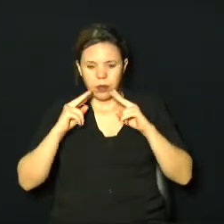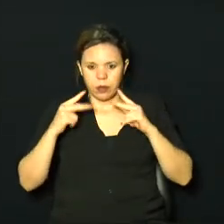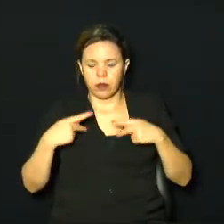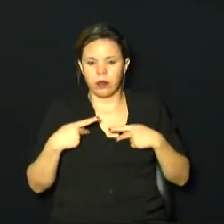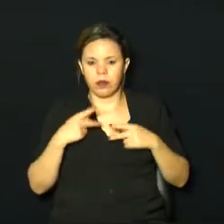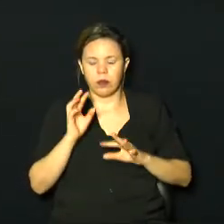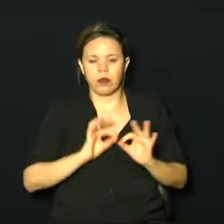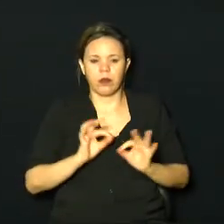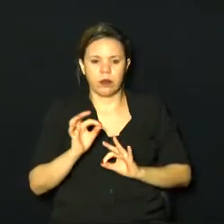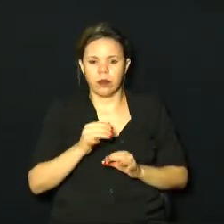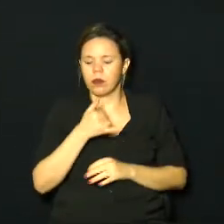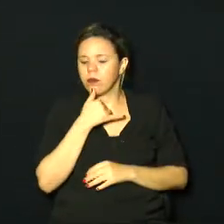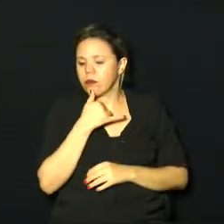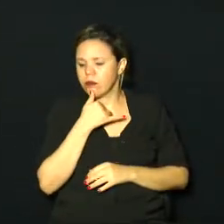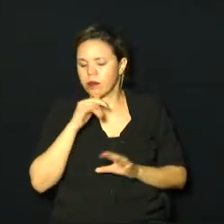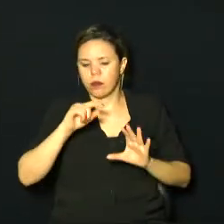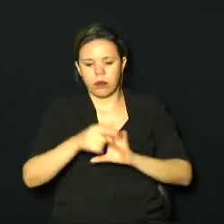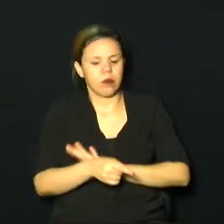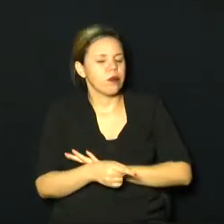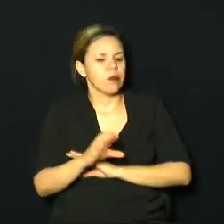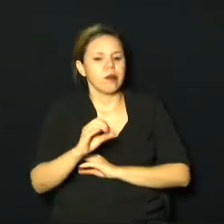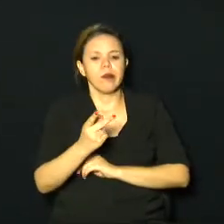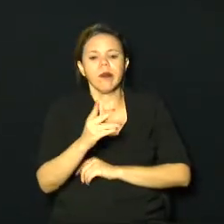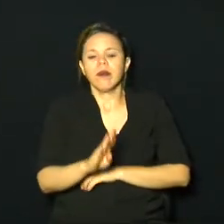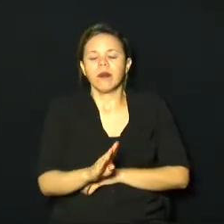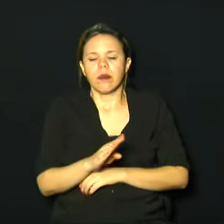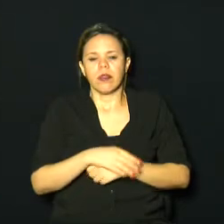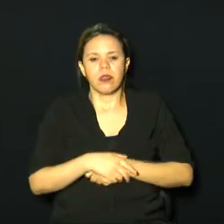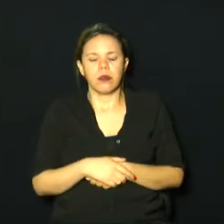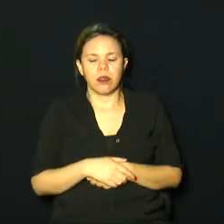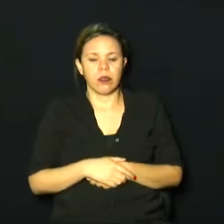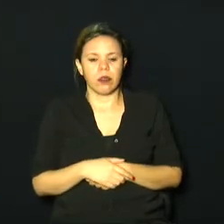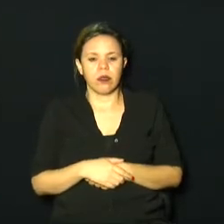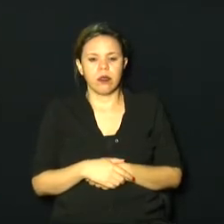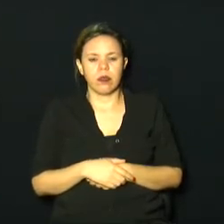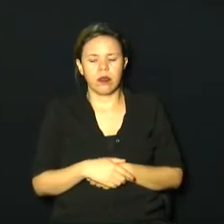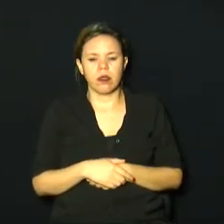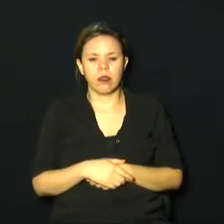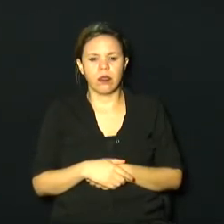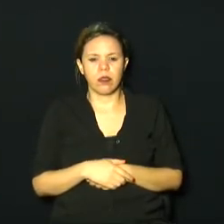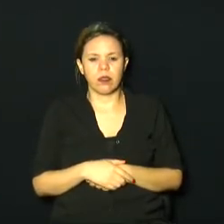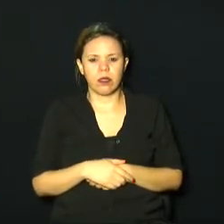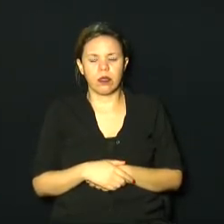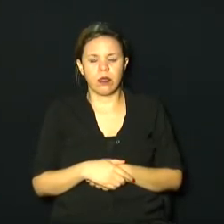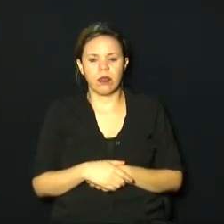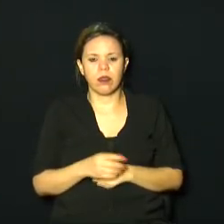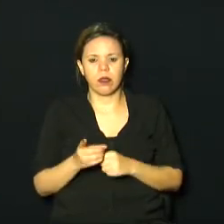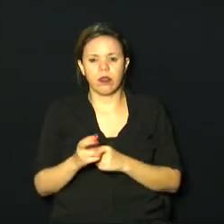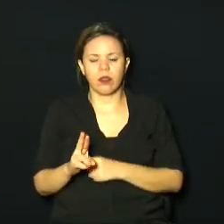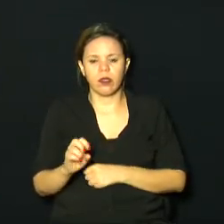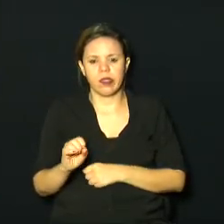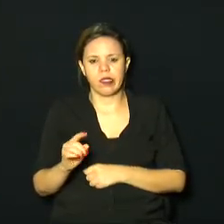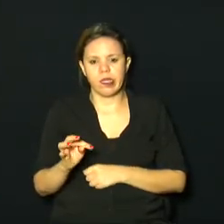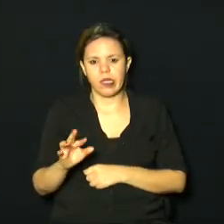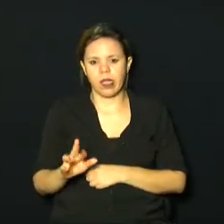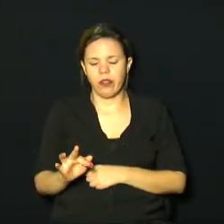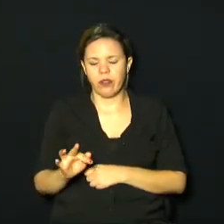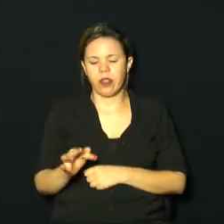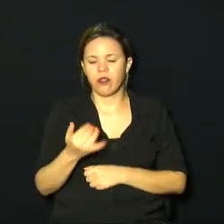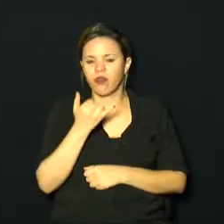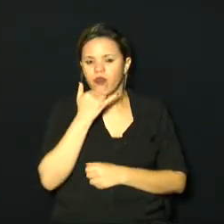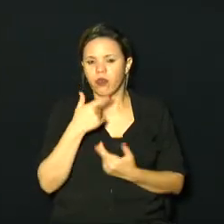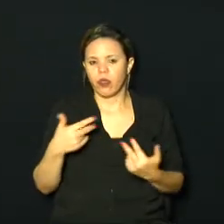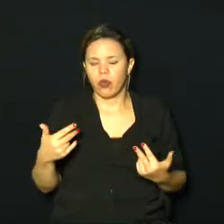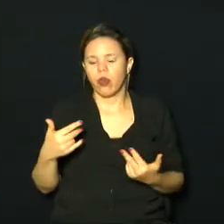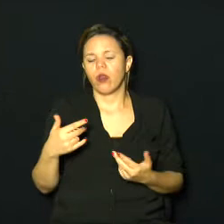e lamentamos profundamente que a Coab não esteja aqui para a gente fazer esse debate. Doutor Stephanie, se eu esqueci alguma coisa, peço desculpas